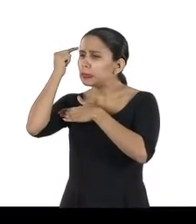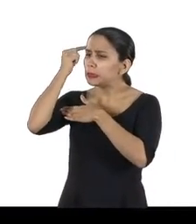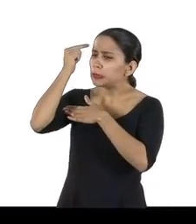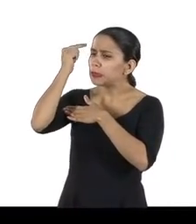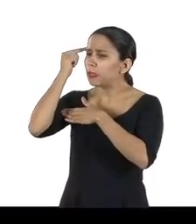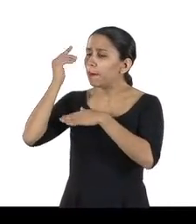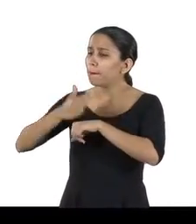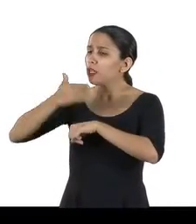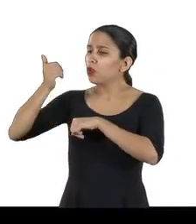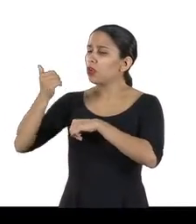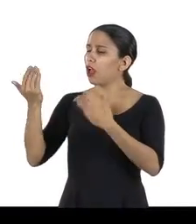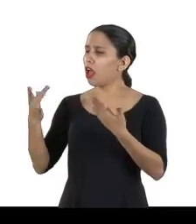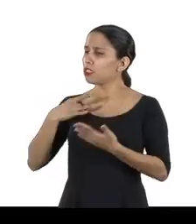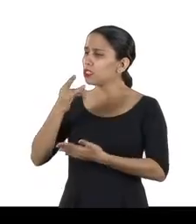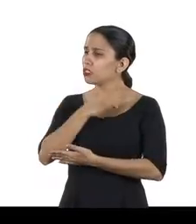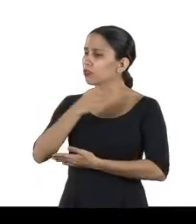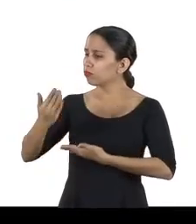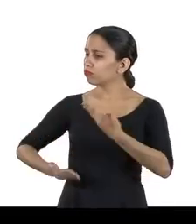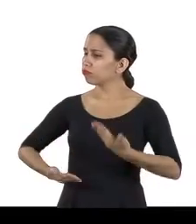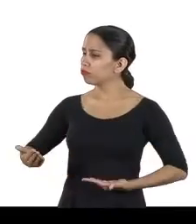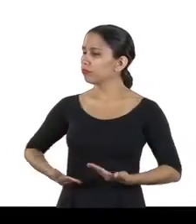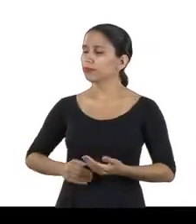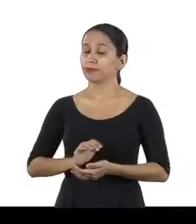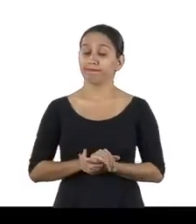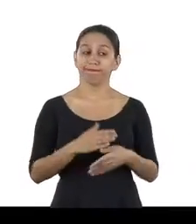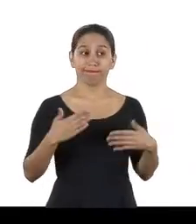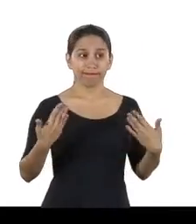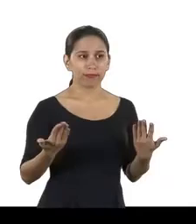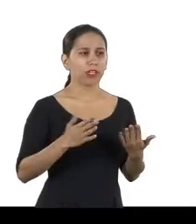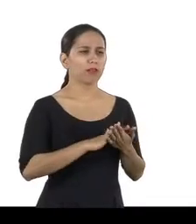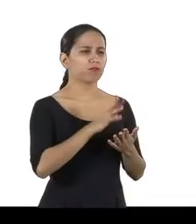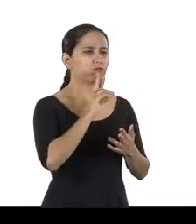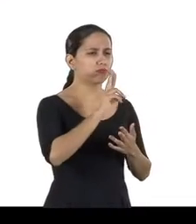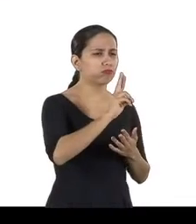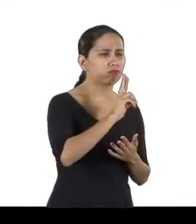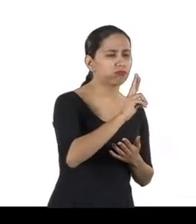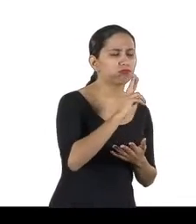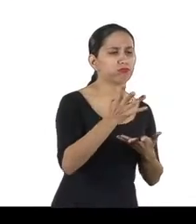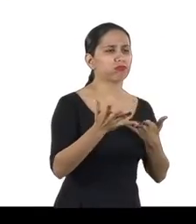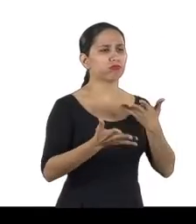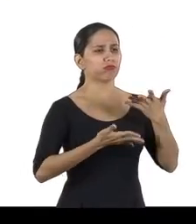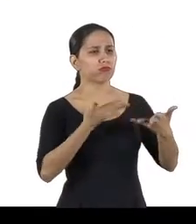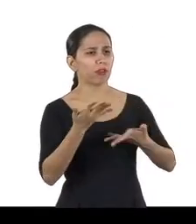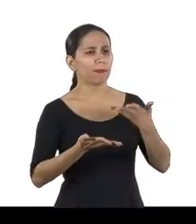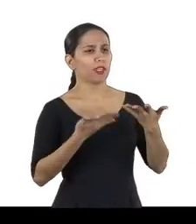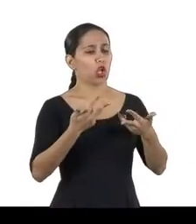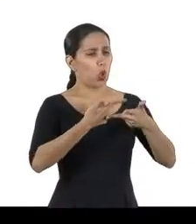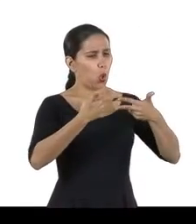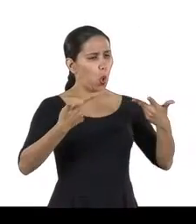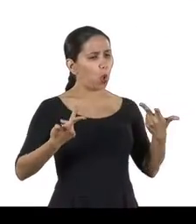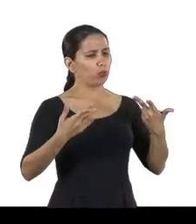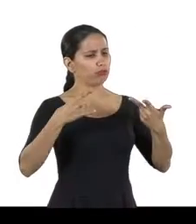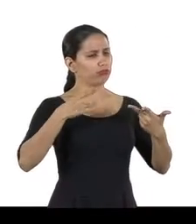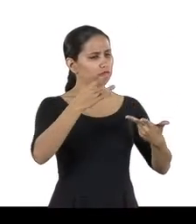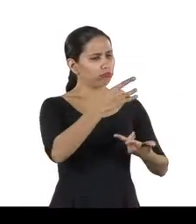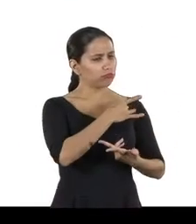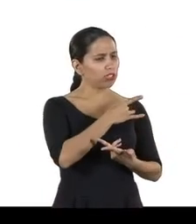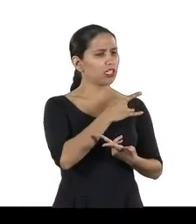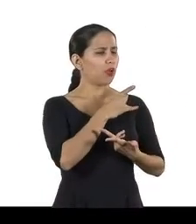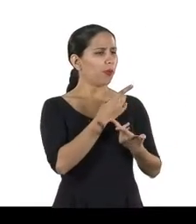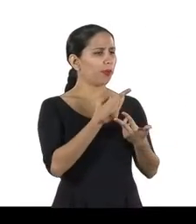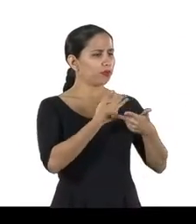melhorar a saúde do trabalhador? Os dados coletados através do instrumental clínico e epidemiológico que nós